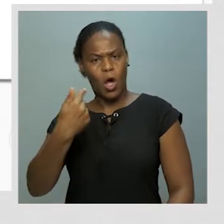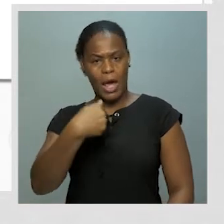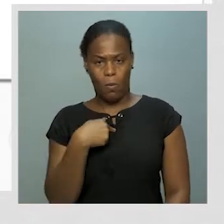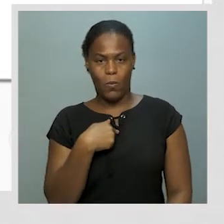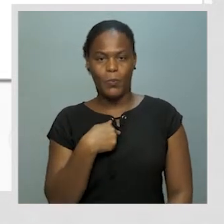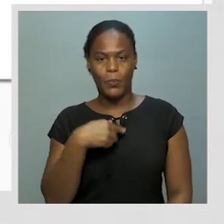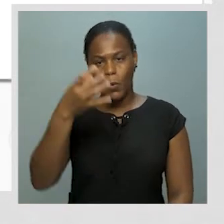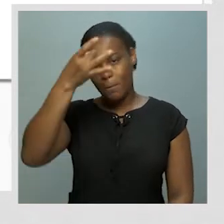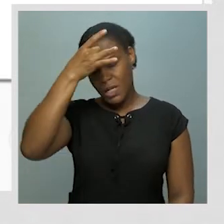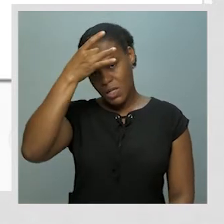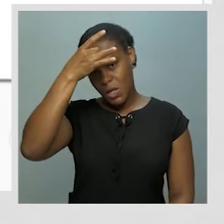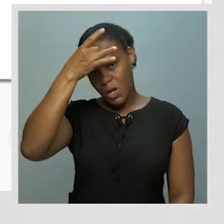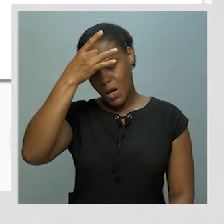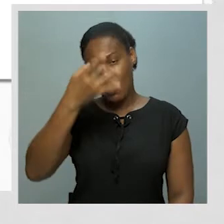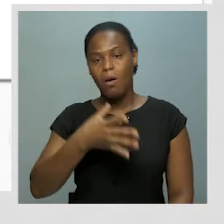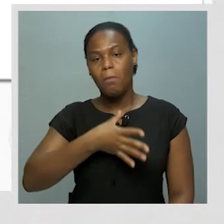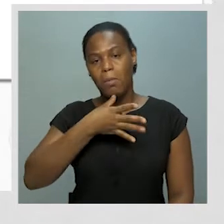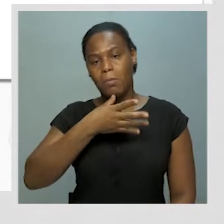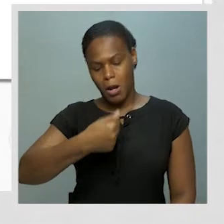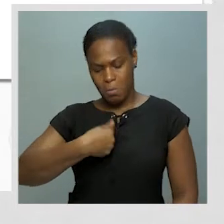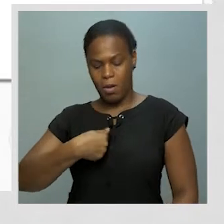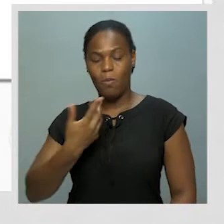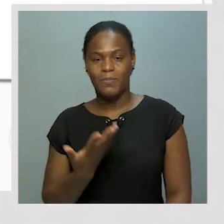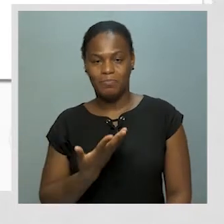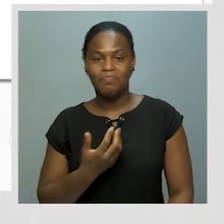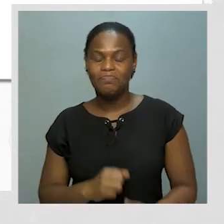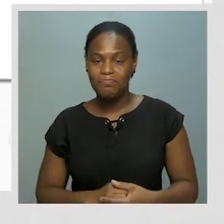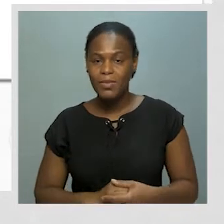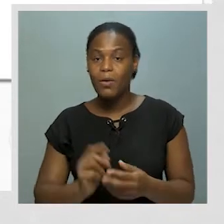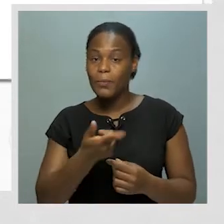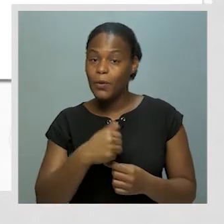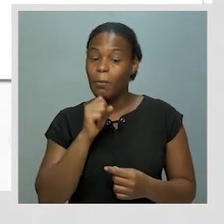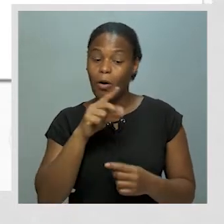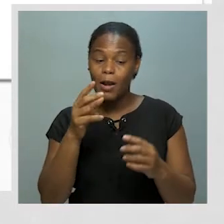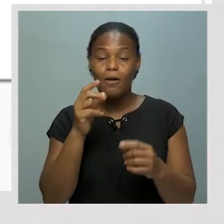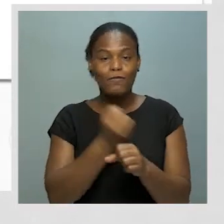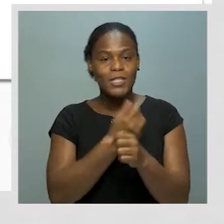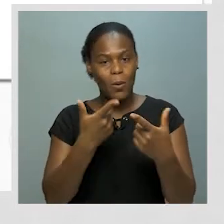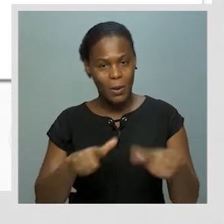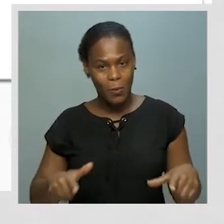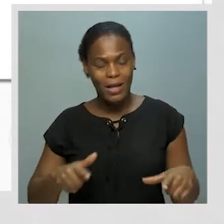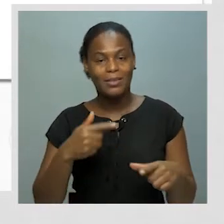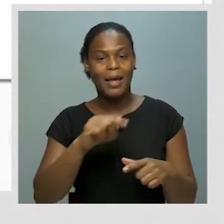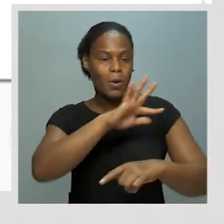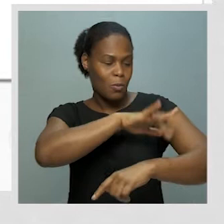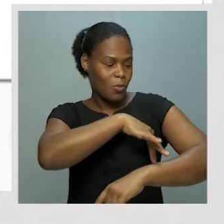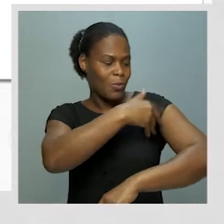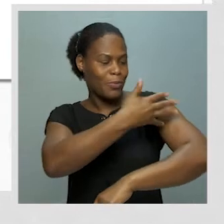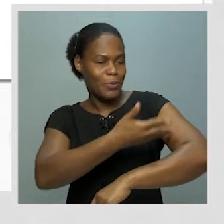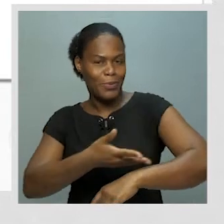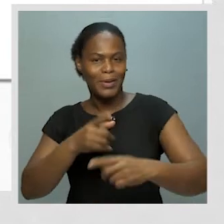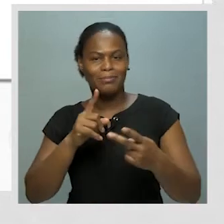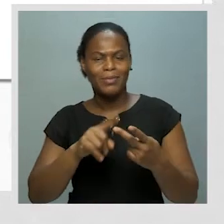eu, opiniões e relatos pessoais. Podemos encontrar essa função de linguagem em